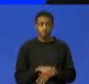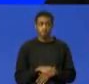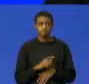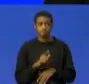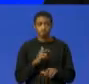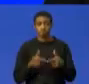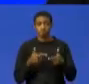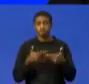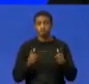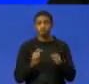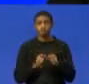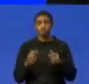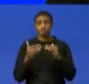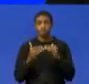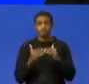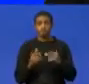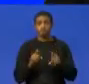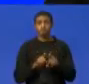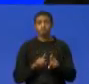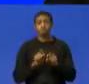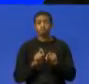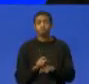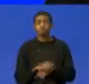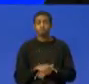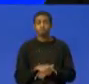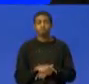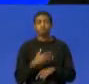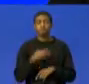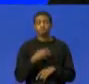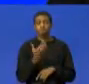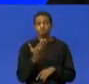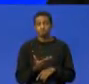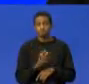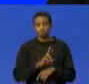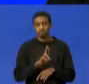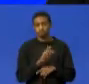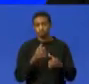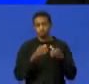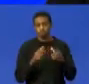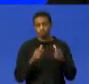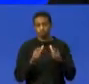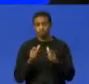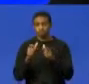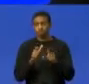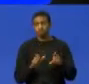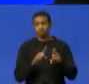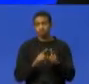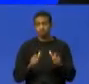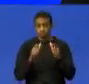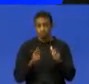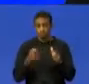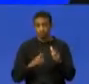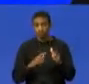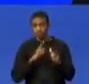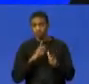de serviços deve ser feita de acordo com essas potencialidades, com esses recursos da região, né? Então, essa região tem que conter,